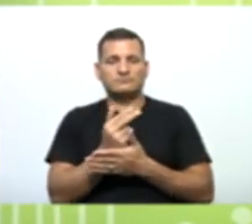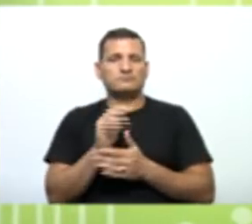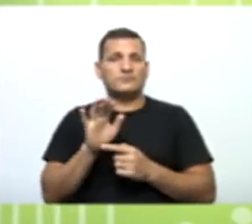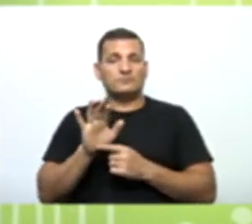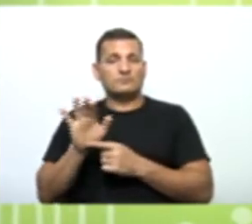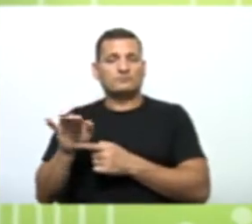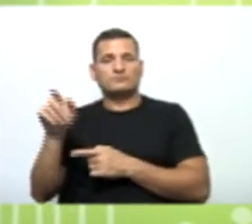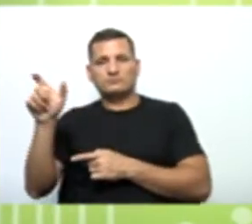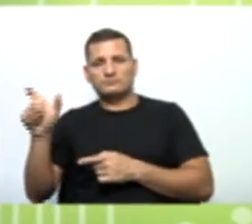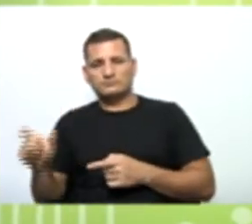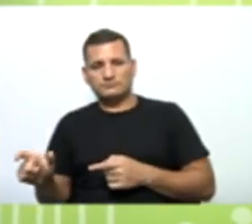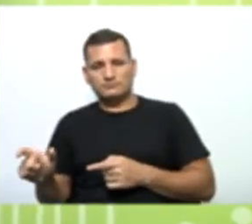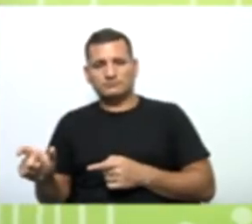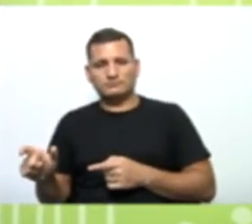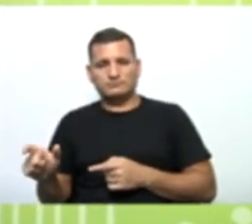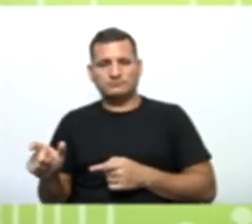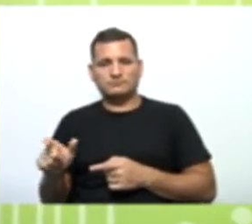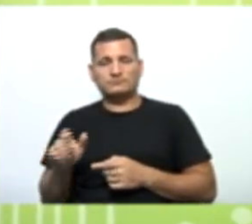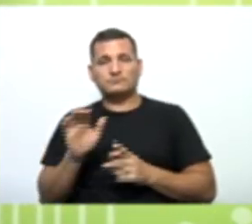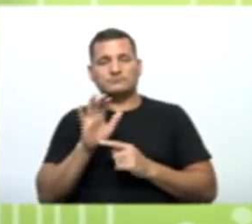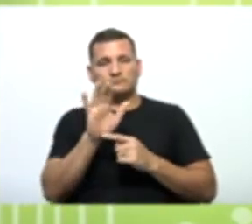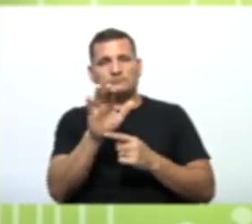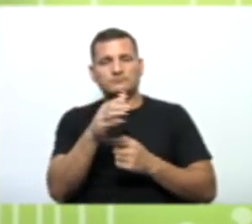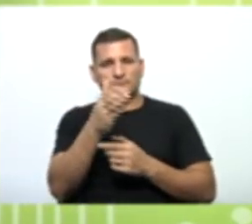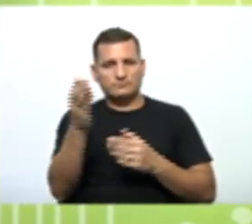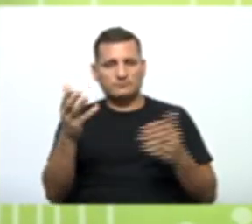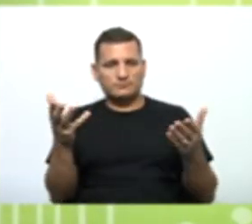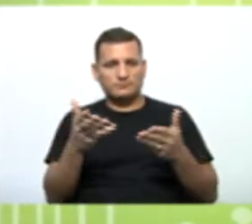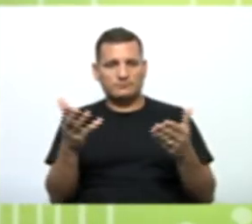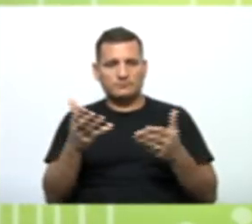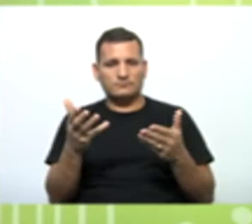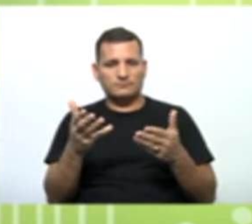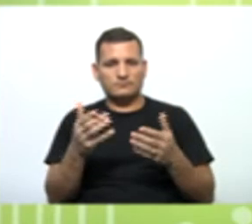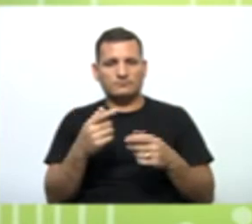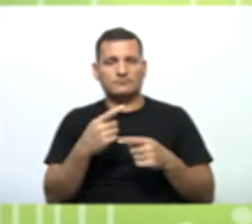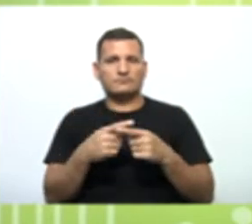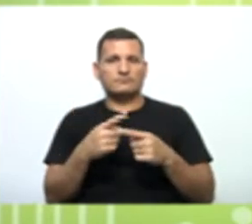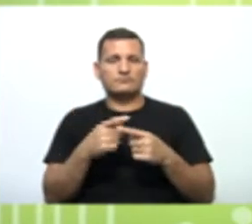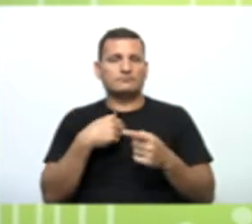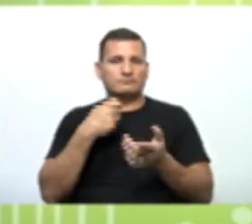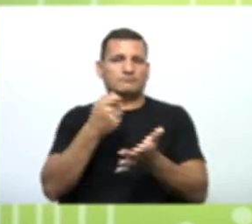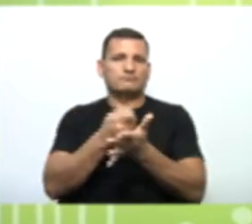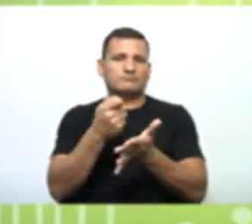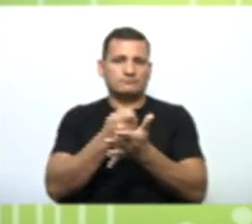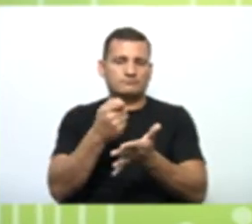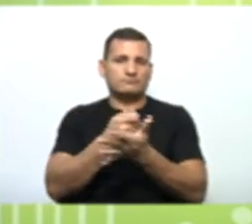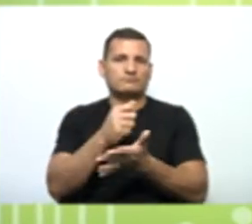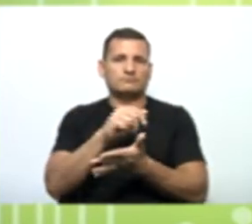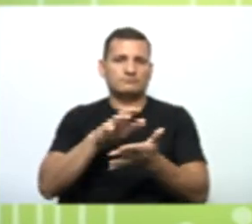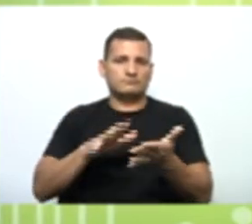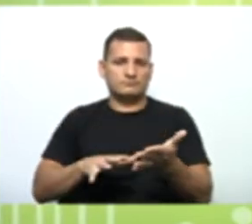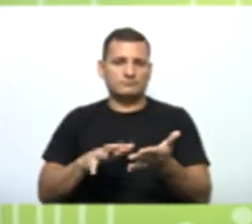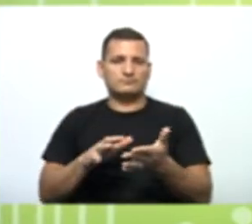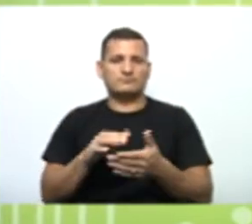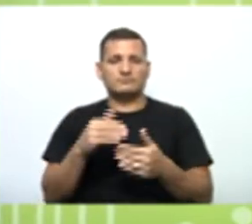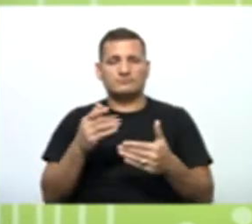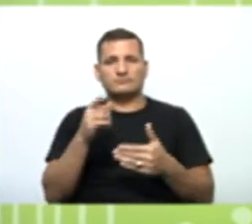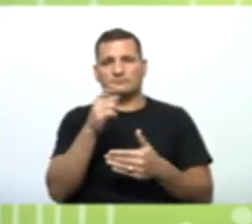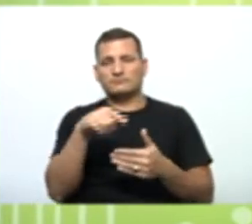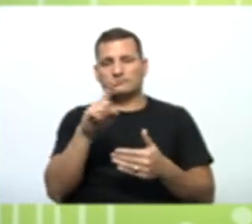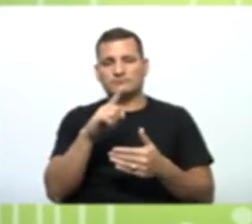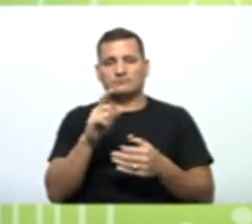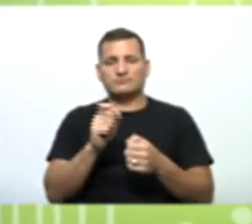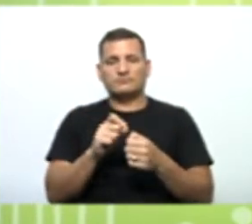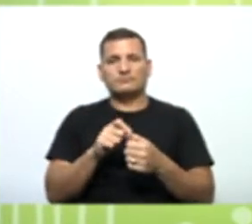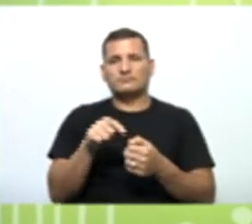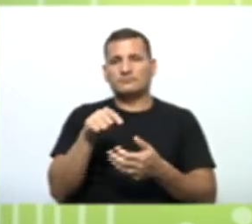mostra para o seu cliente. Eu vou mostrar para vocês agora porque é o que eu vou cobrar na atividade em sala. Então assim, vocês vão desenvolver